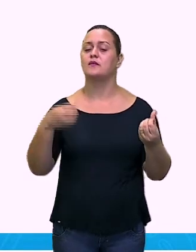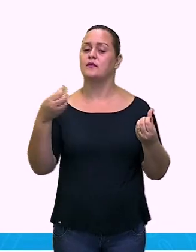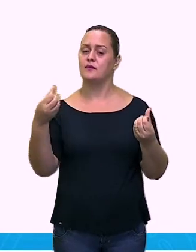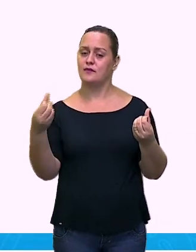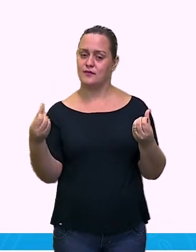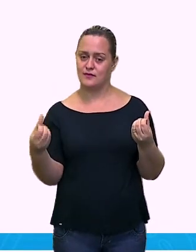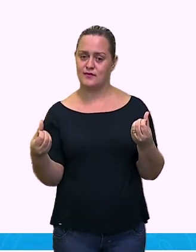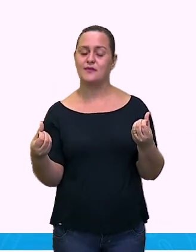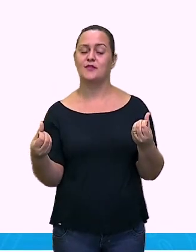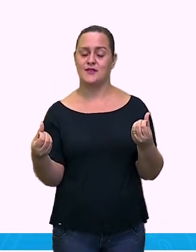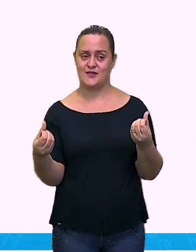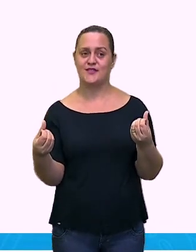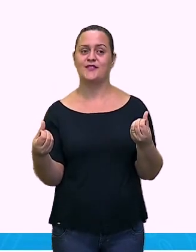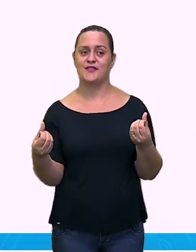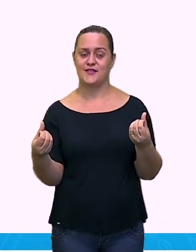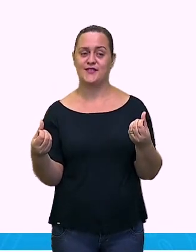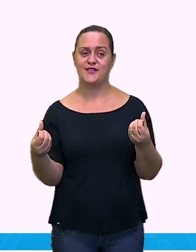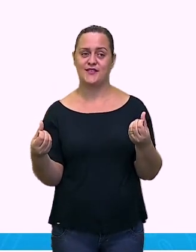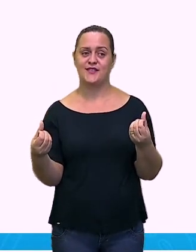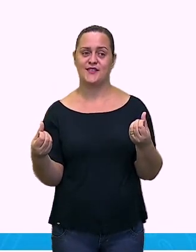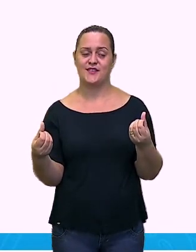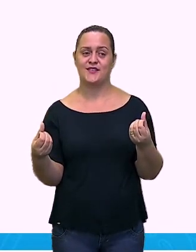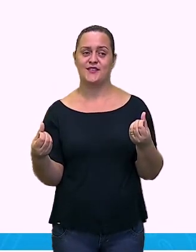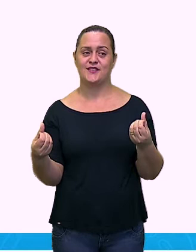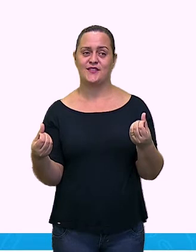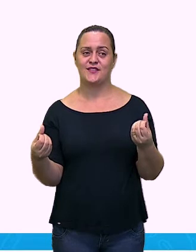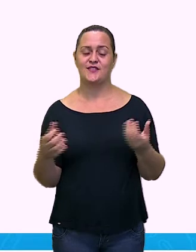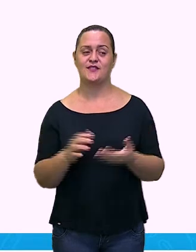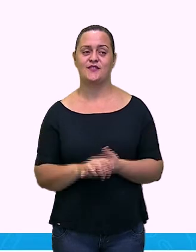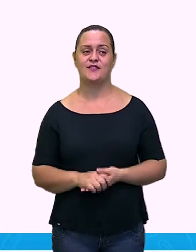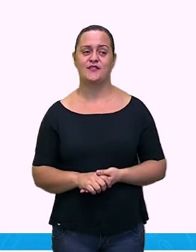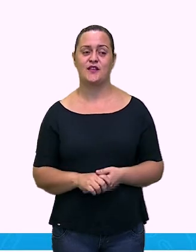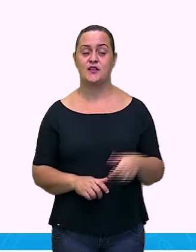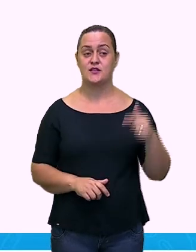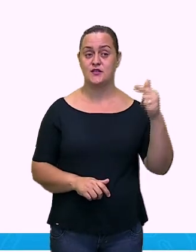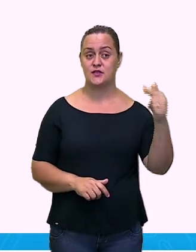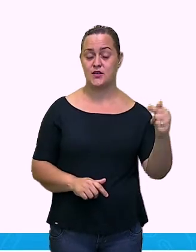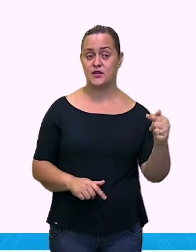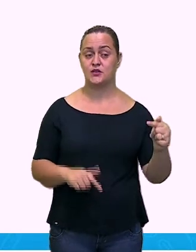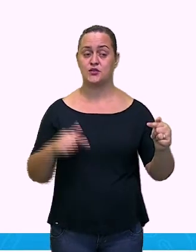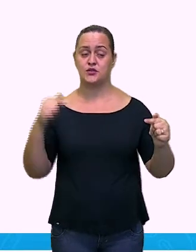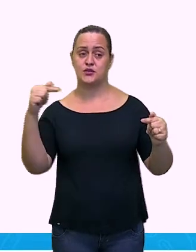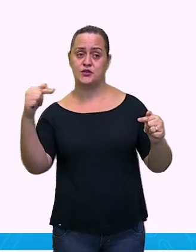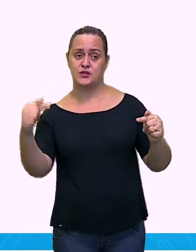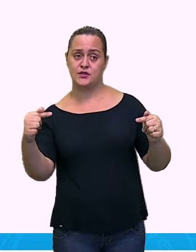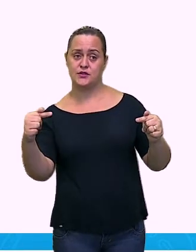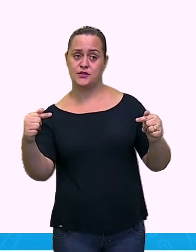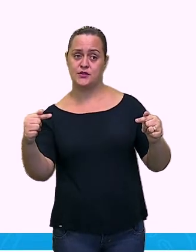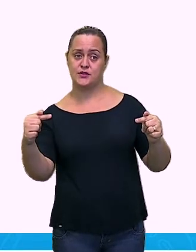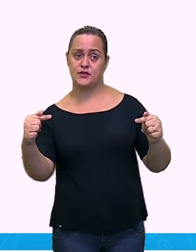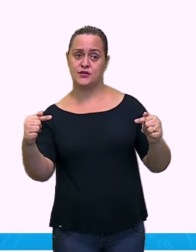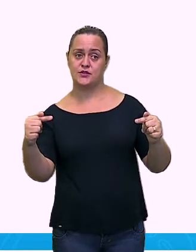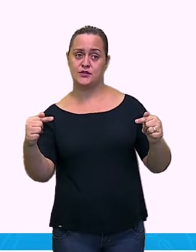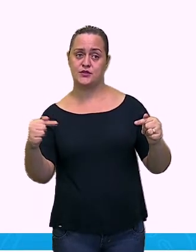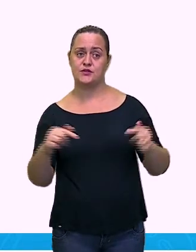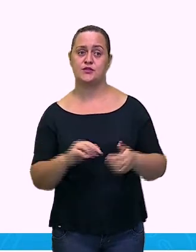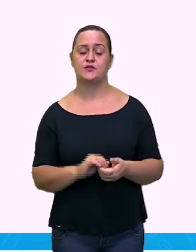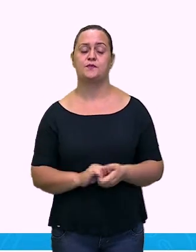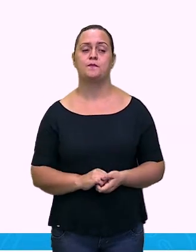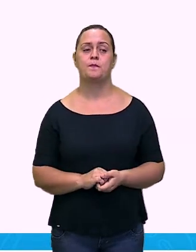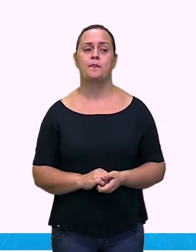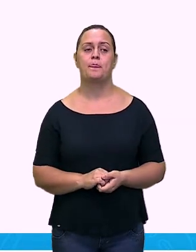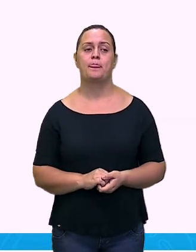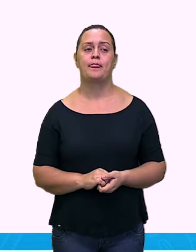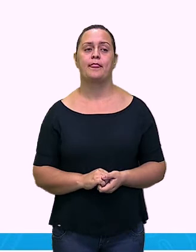aqui para cá esse para cá e esse aqui ó para